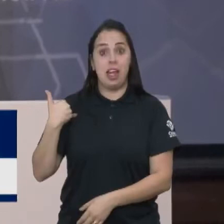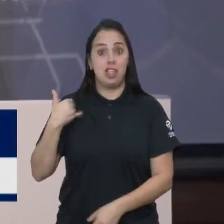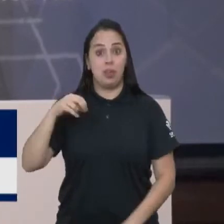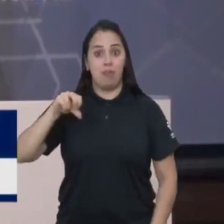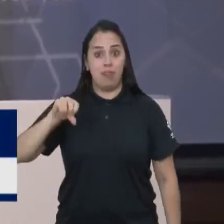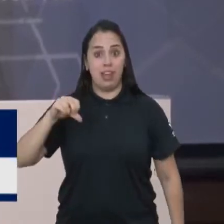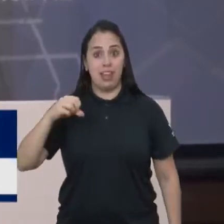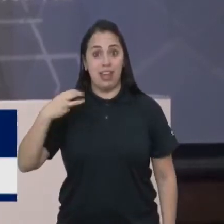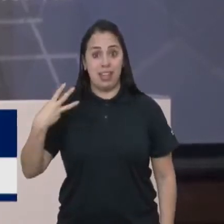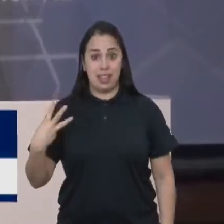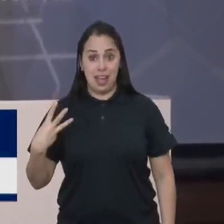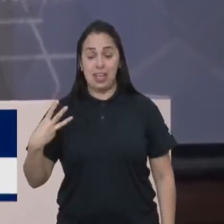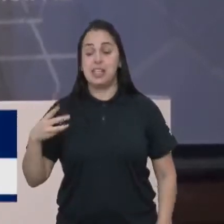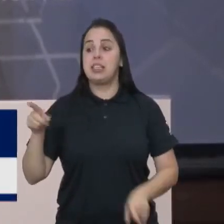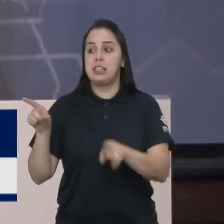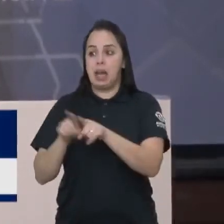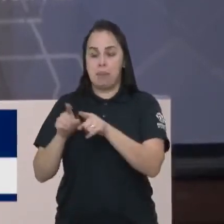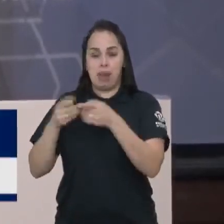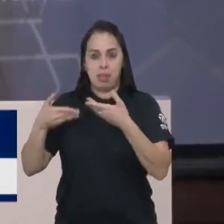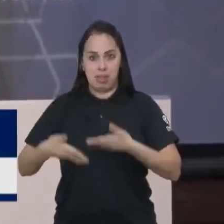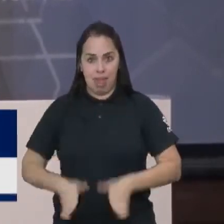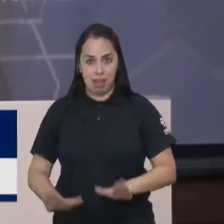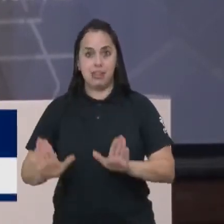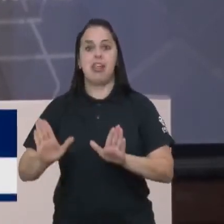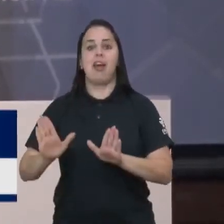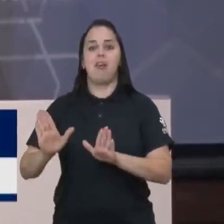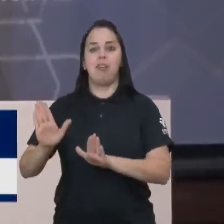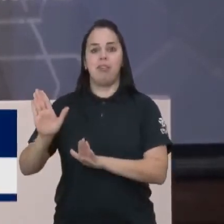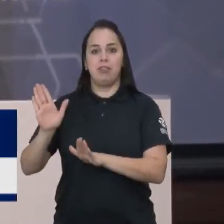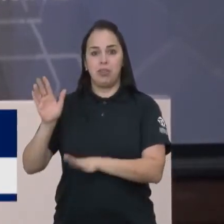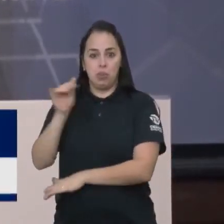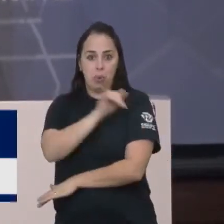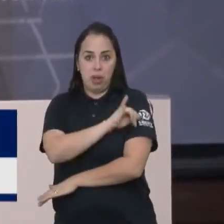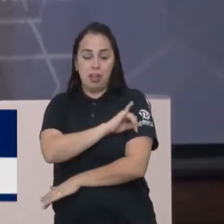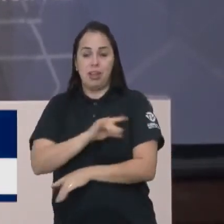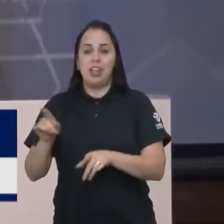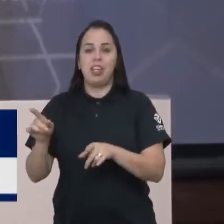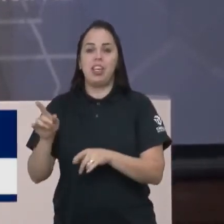anos, também carioca e torcedora roxa do Fluminense.